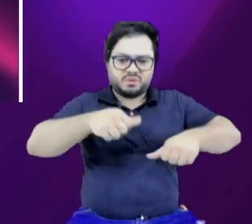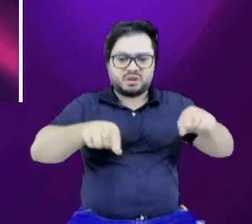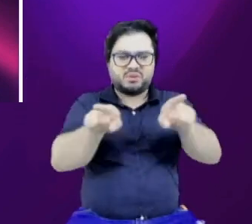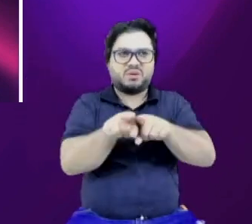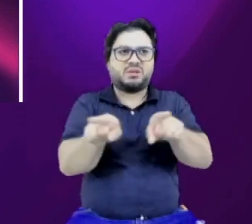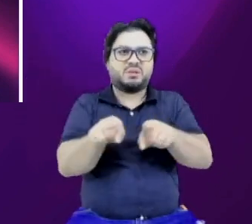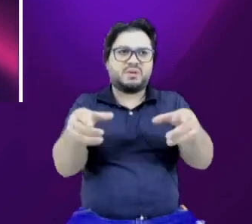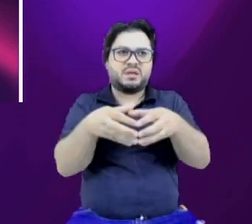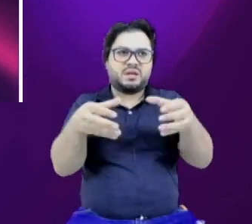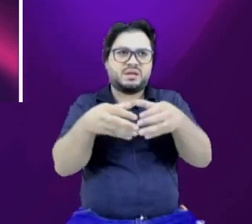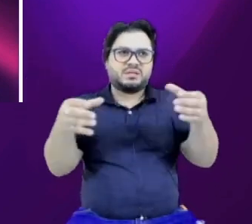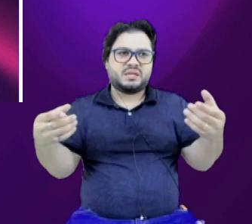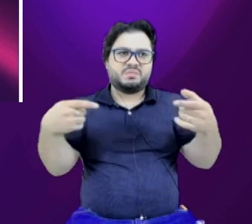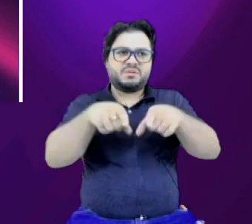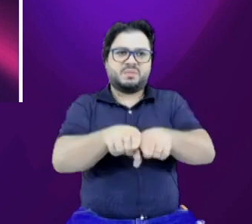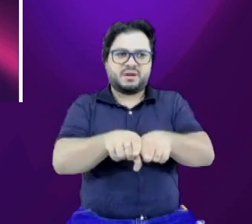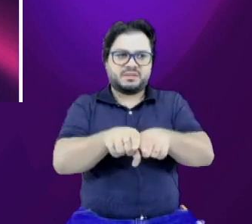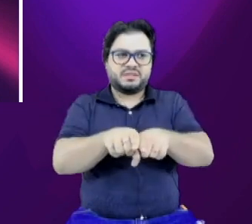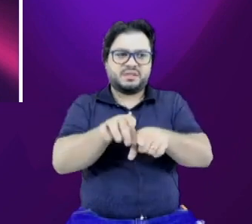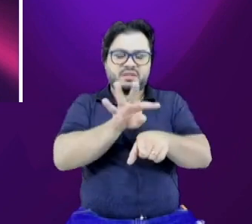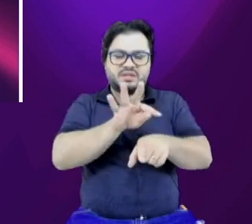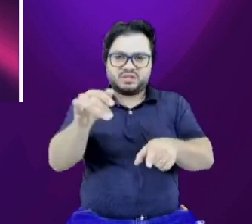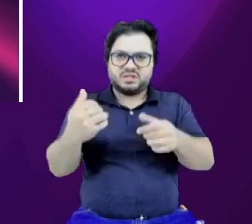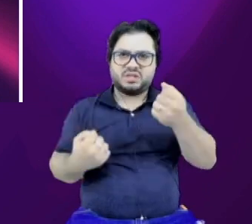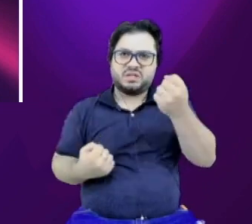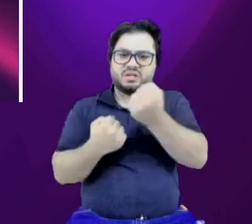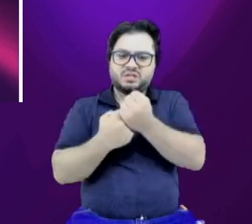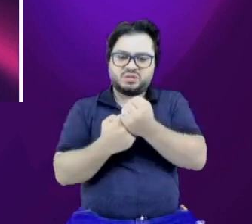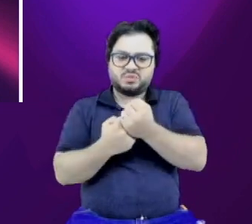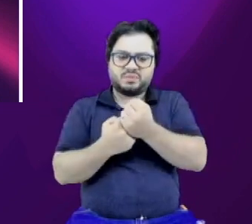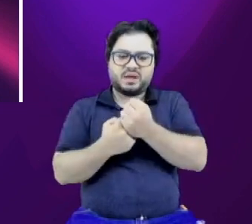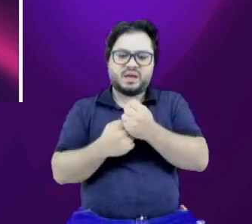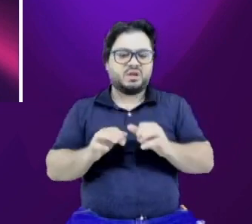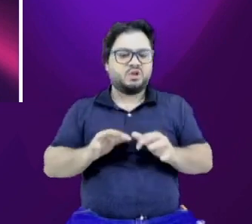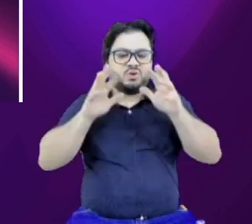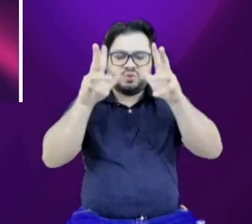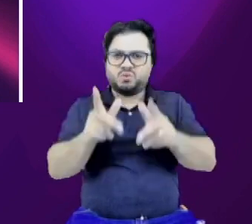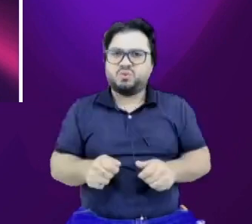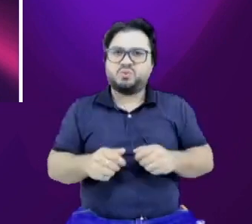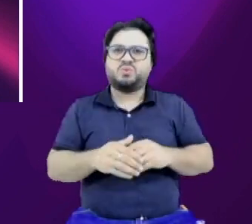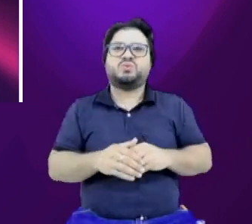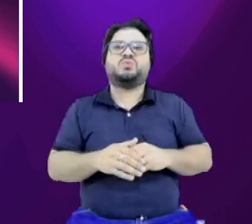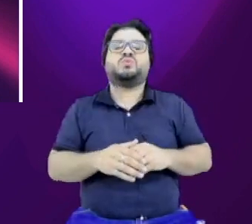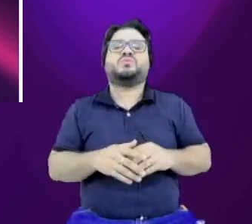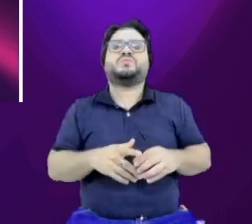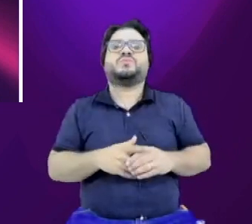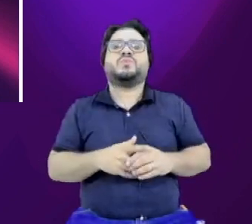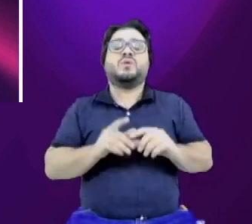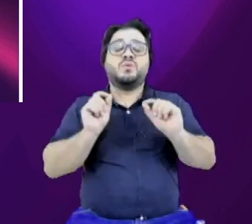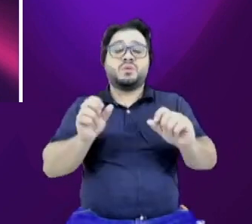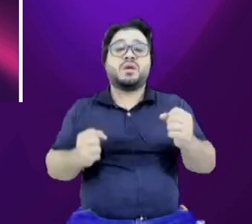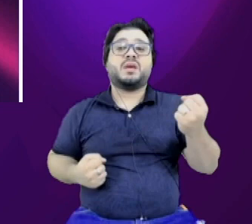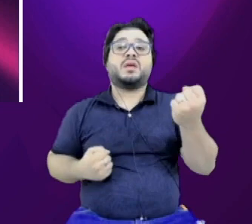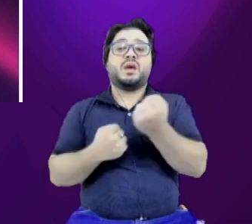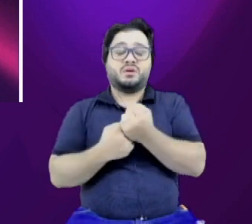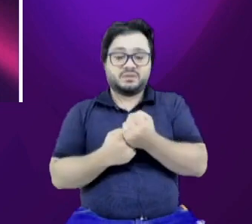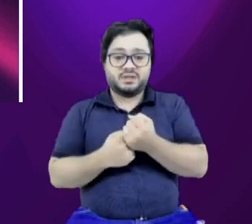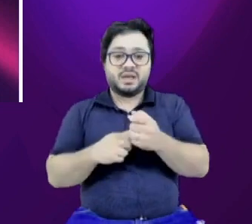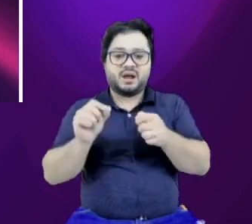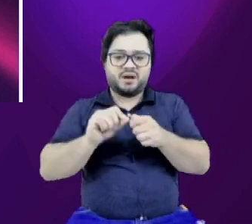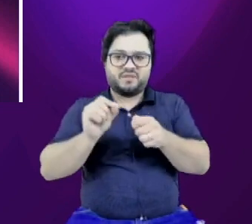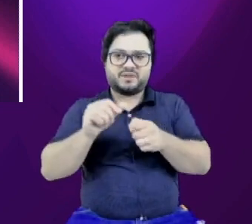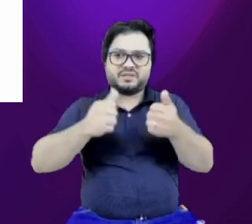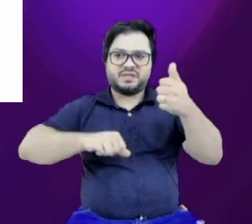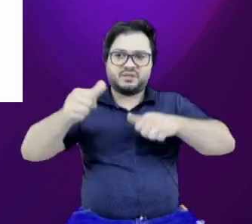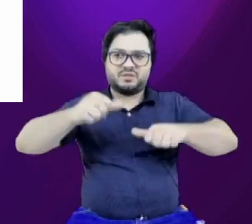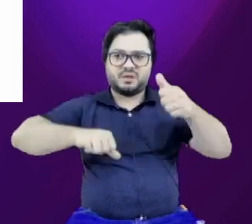equipes parceiras, né, de TI, de supply, tudo, e que auxiliaram a fazer esse